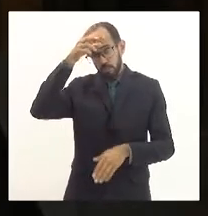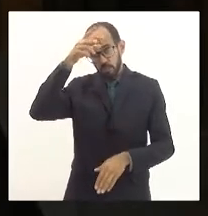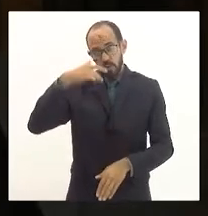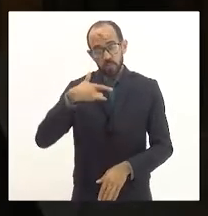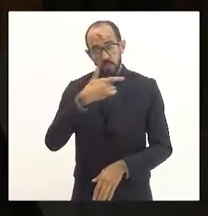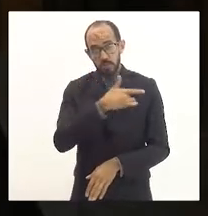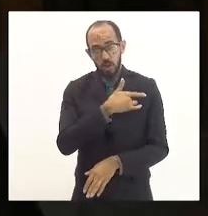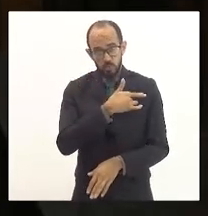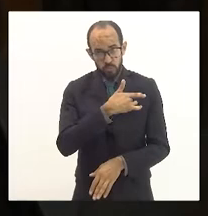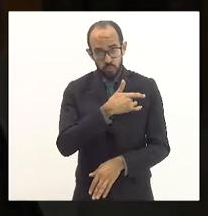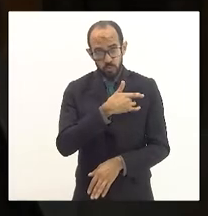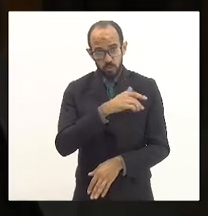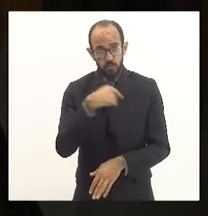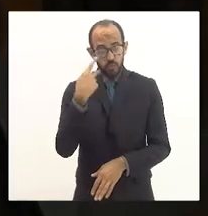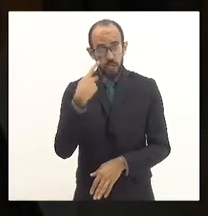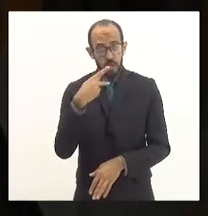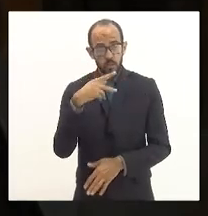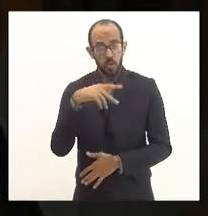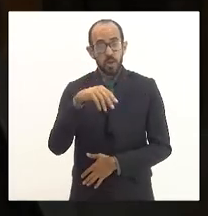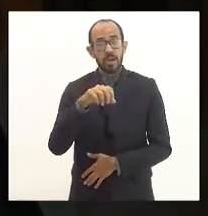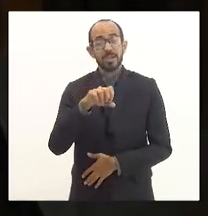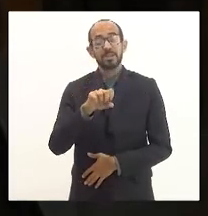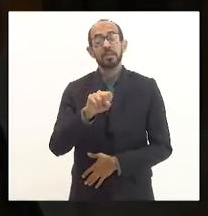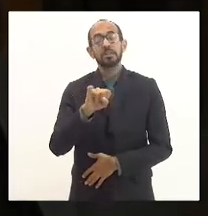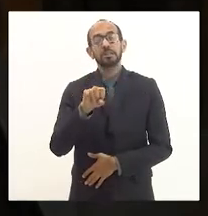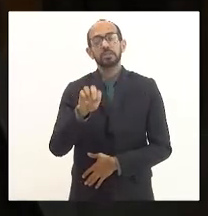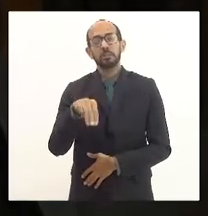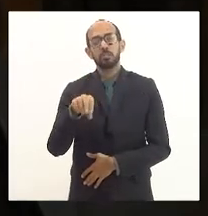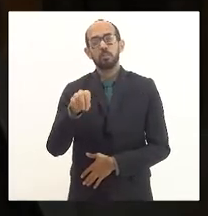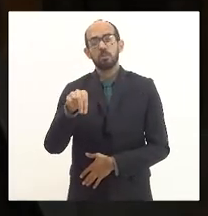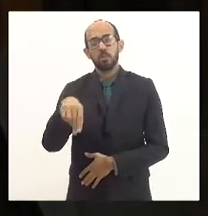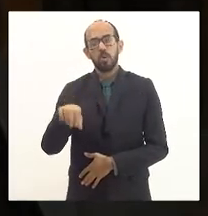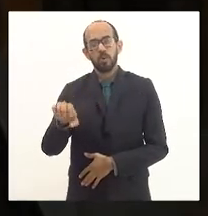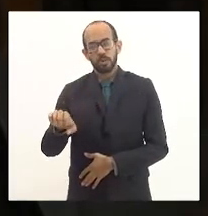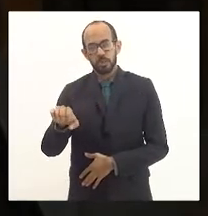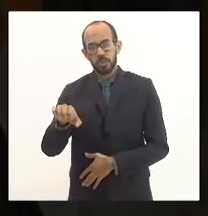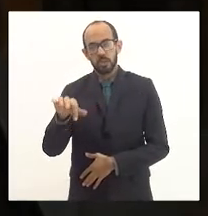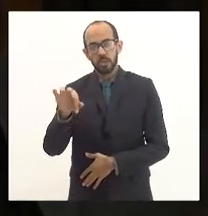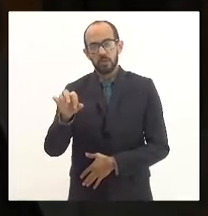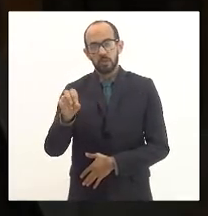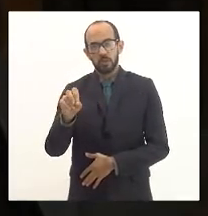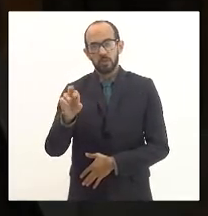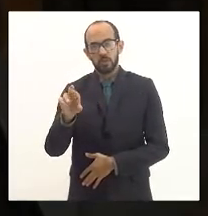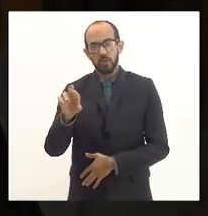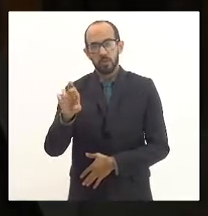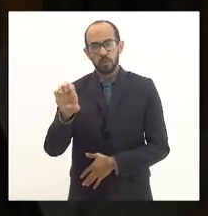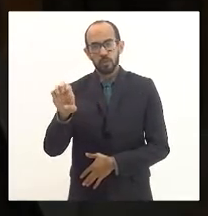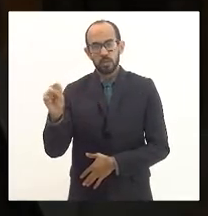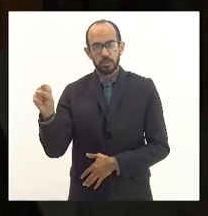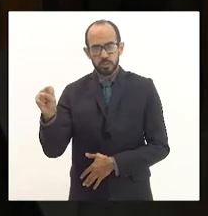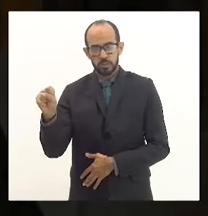vereadora Simone flores contratos Absurdos